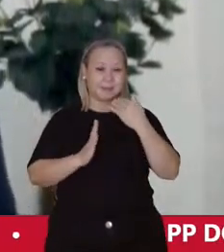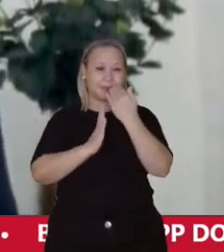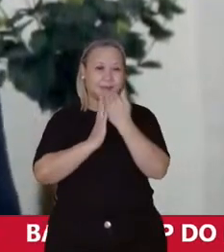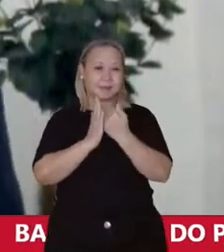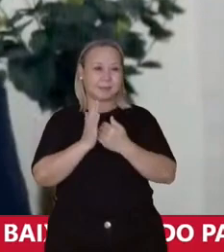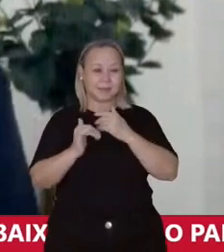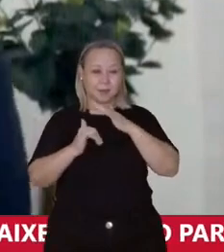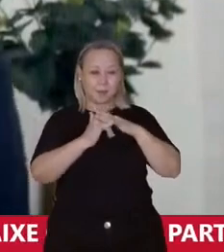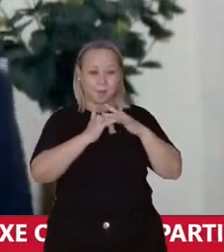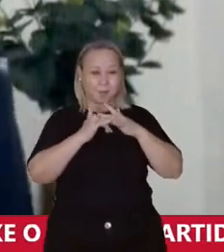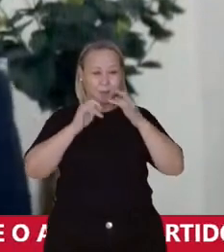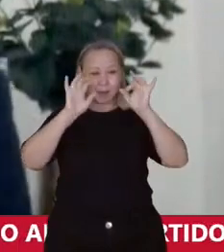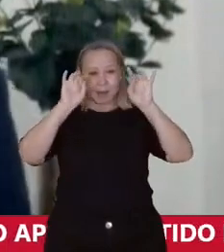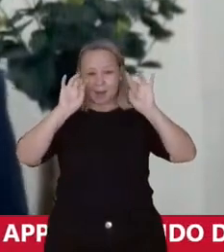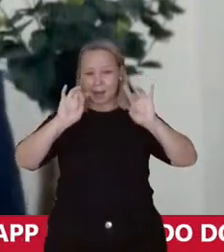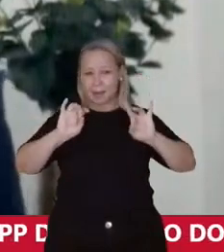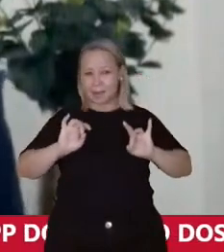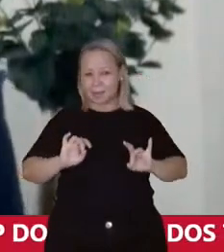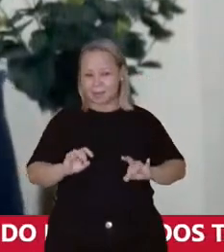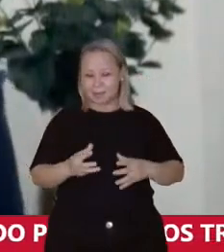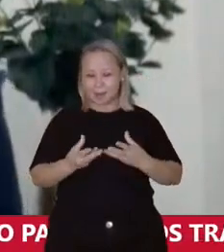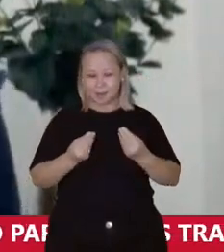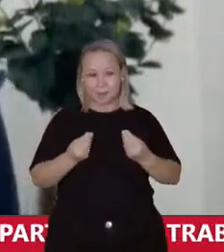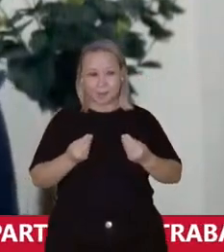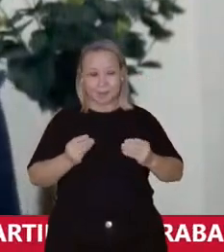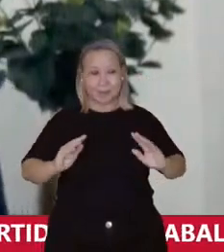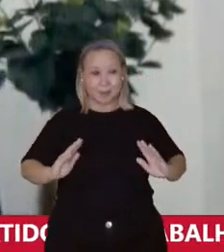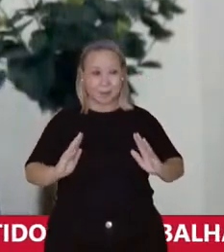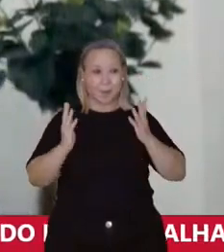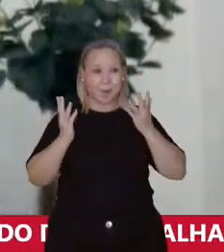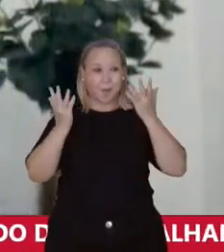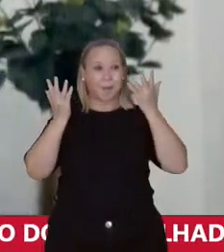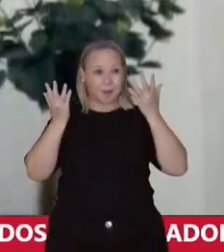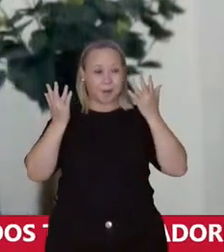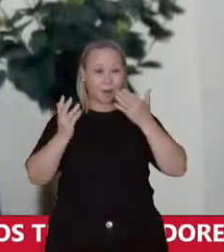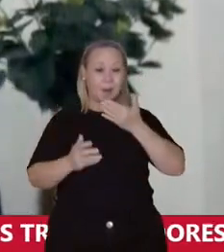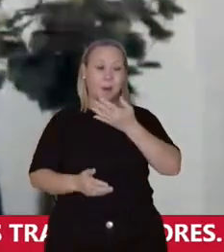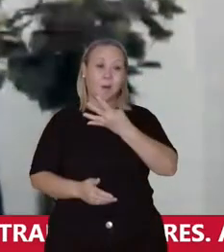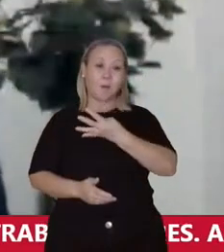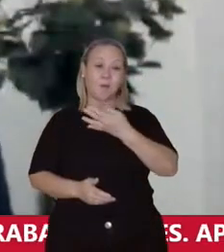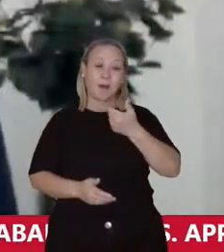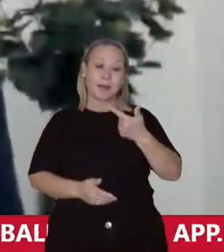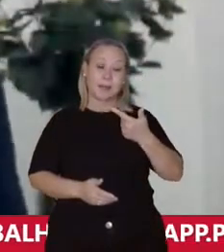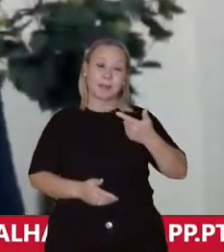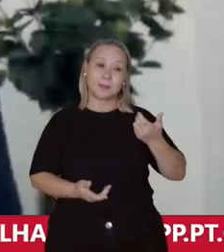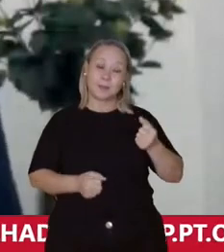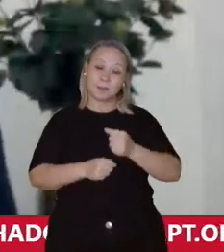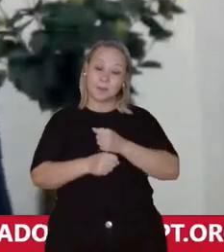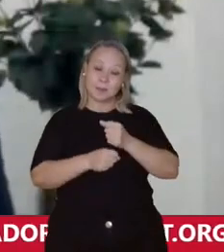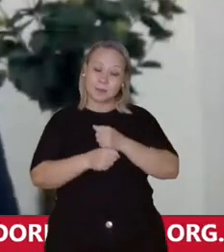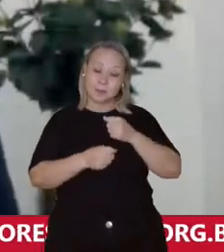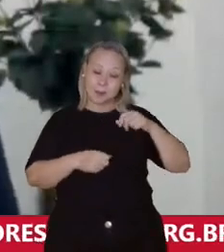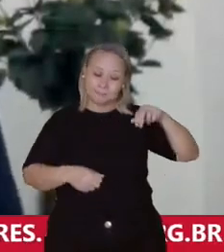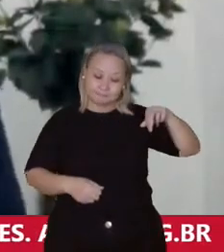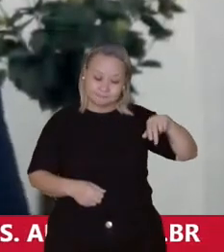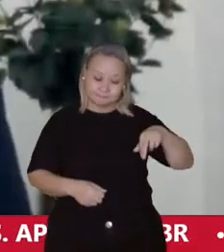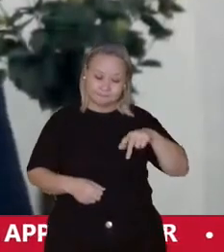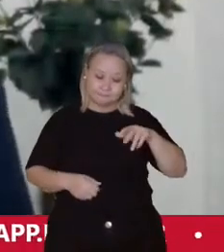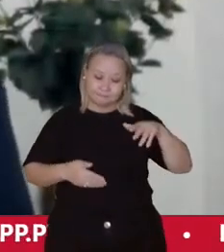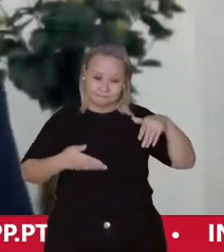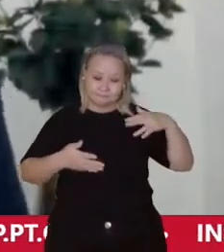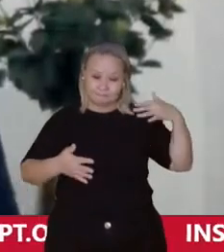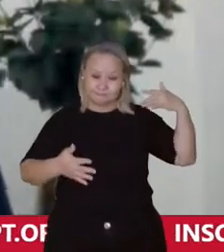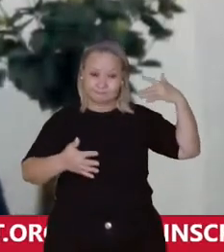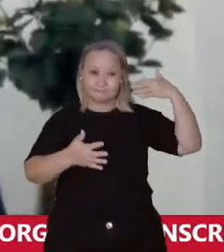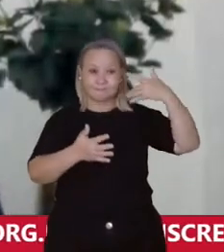super especial. Estamos comemorando 42 anos de caminhada, de história,